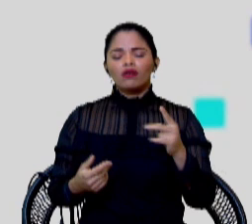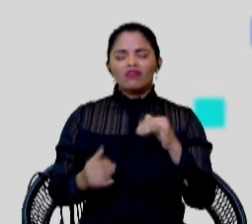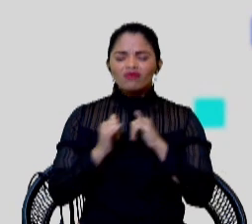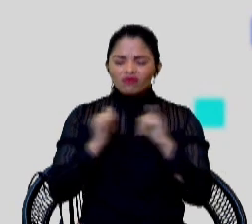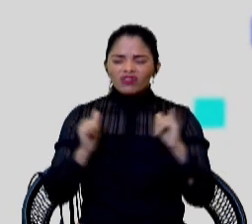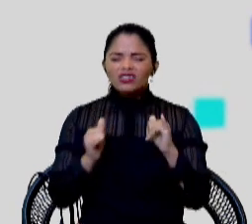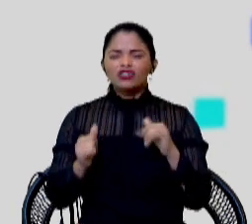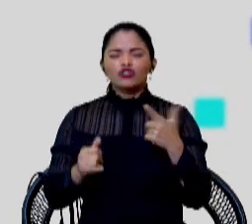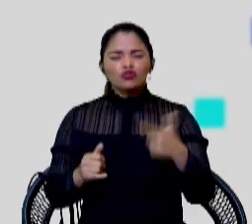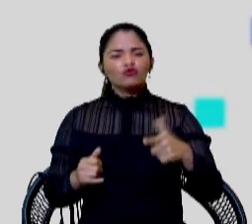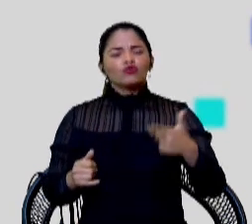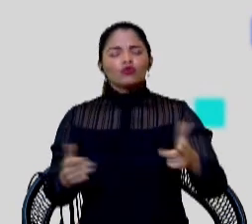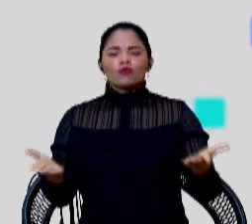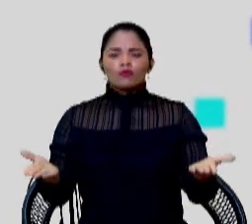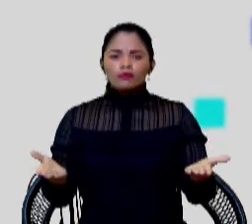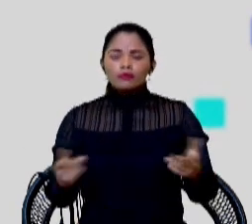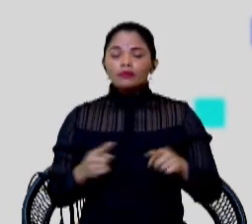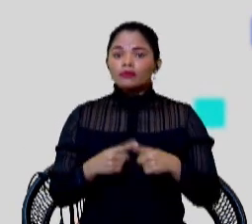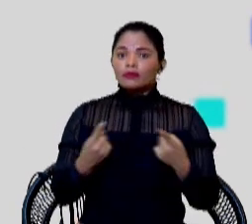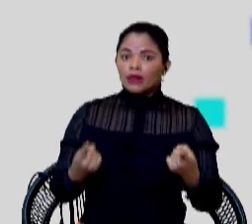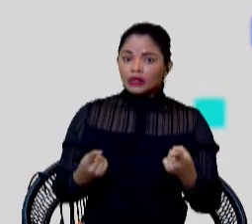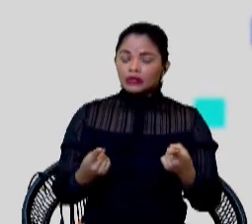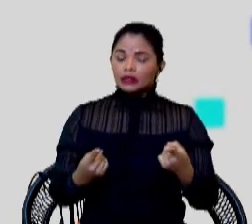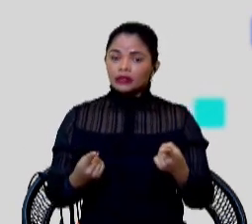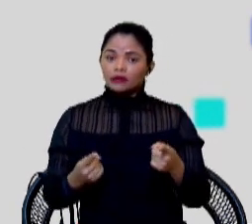Porque apesar de você ter